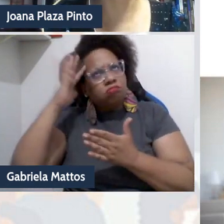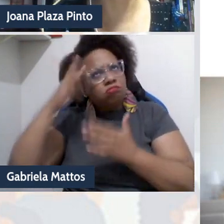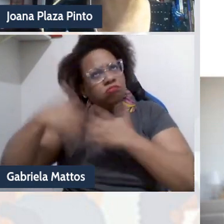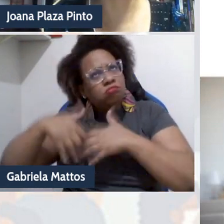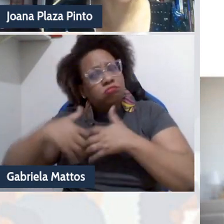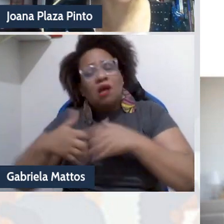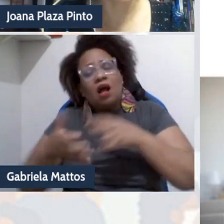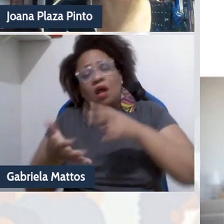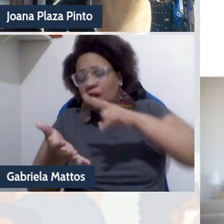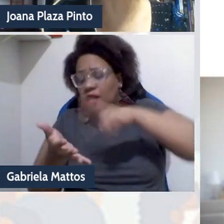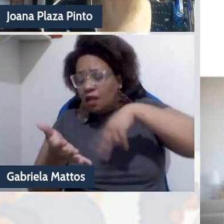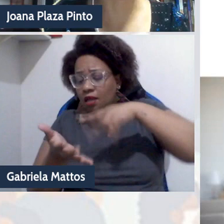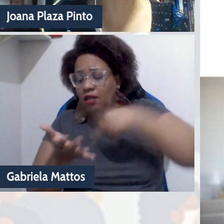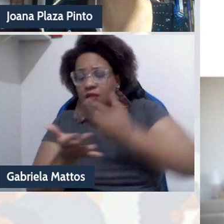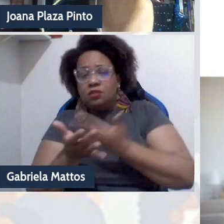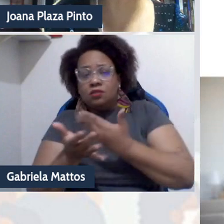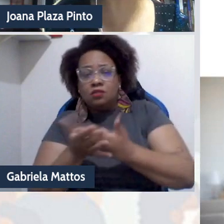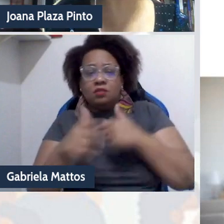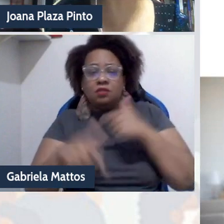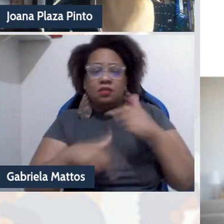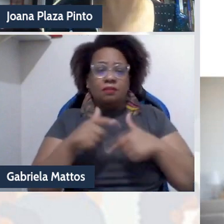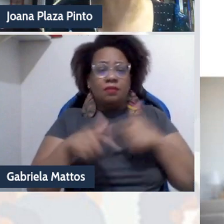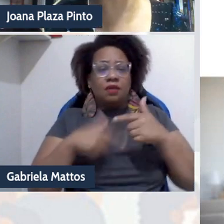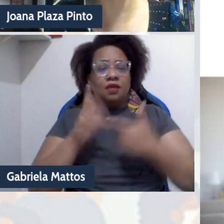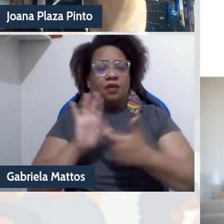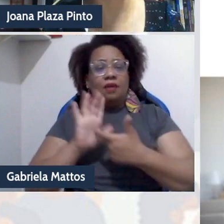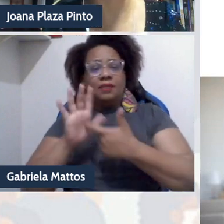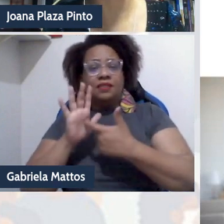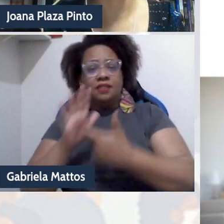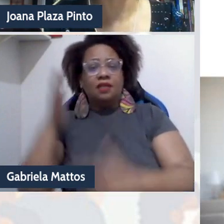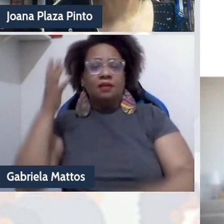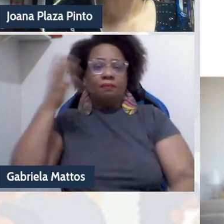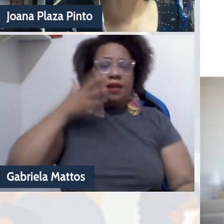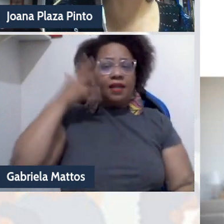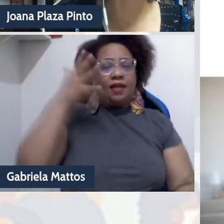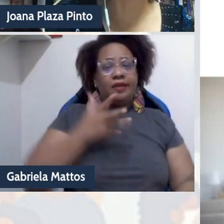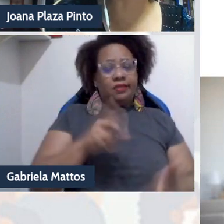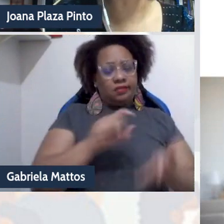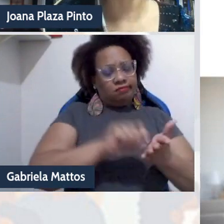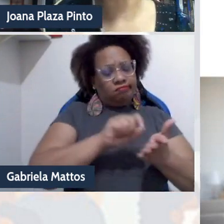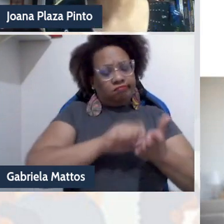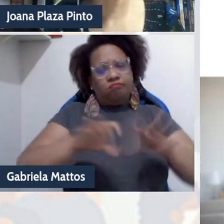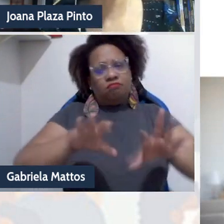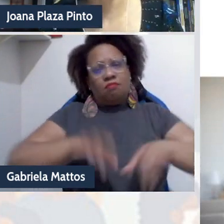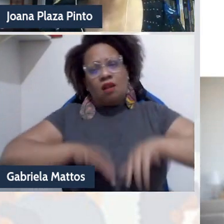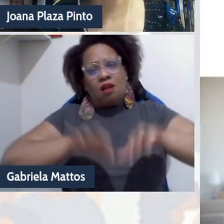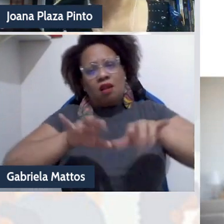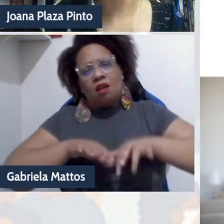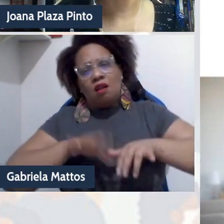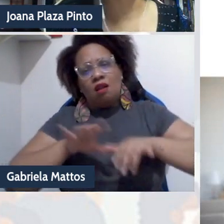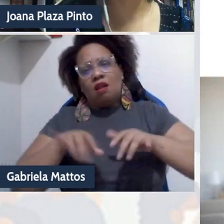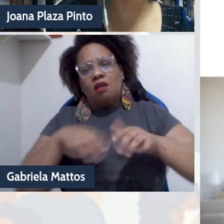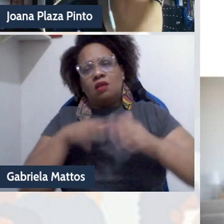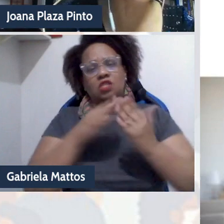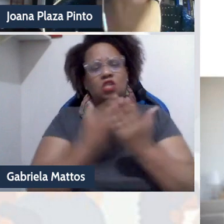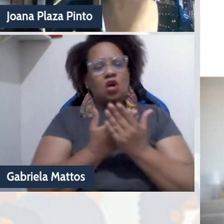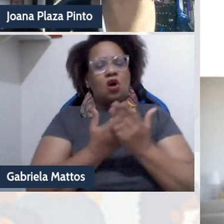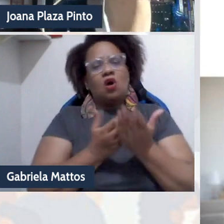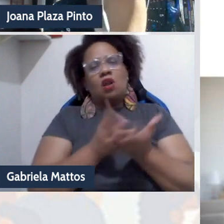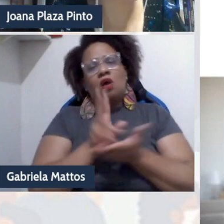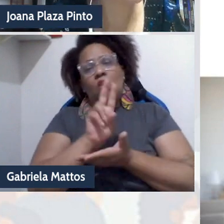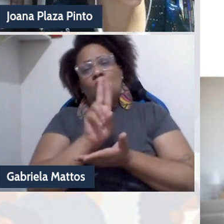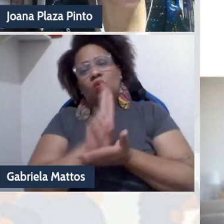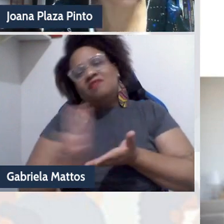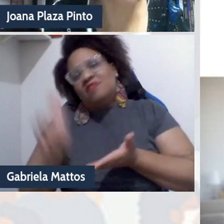Fazer trabalhos escolares, apresentações orais, escritas para fins escolares ou universitários,